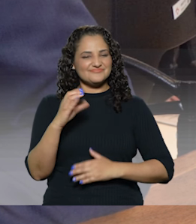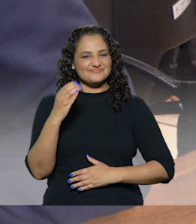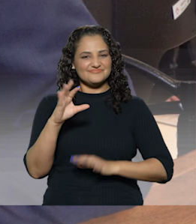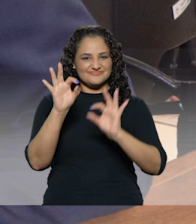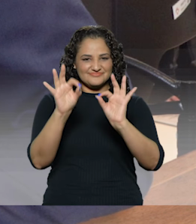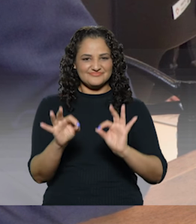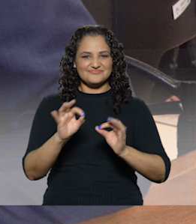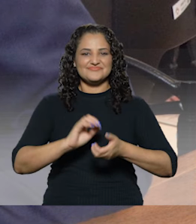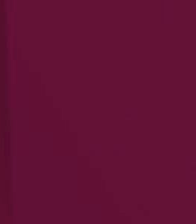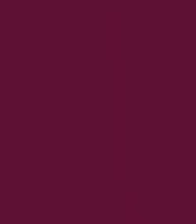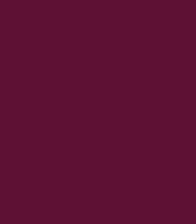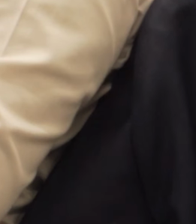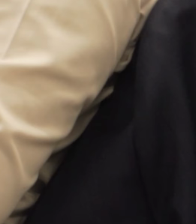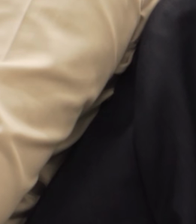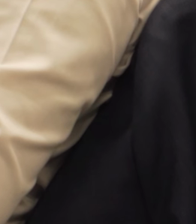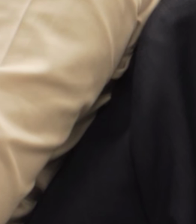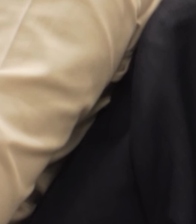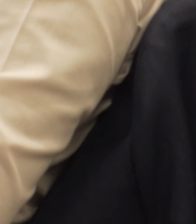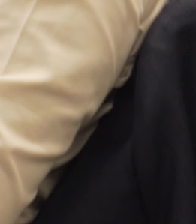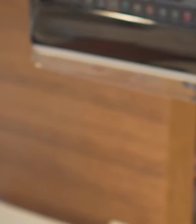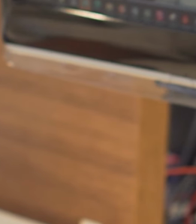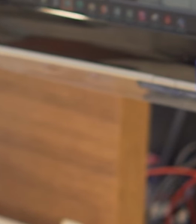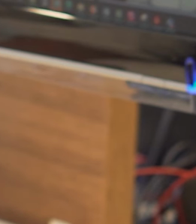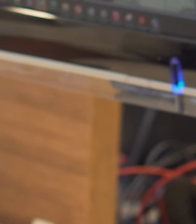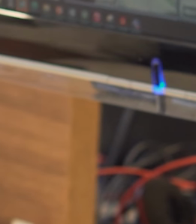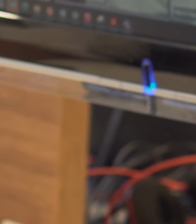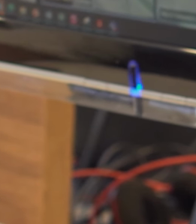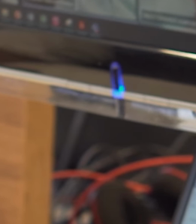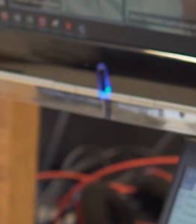ativo nos fundos de crédito.